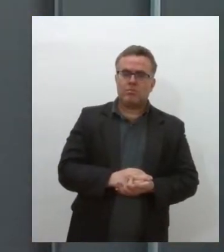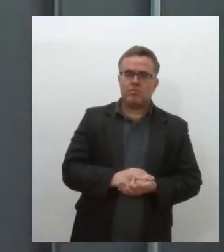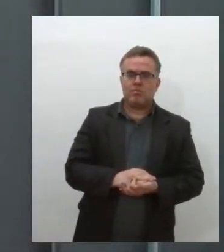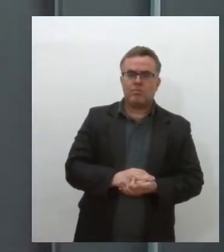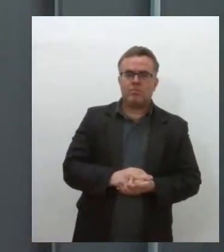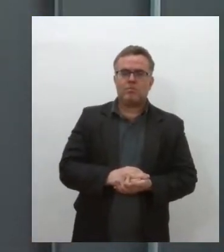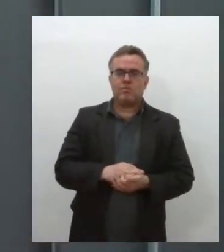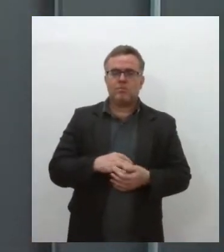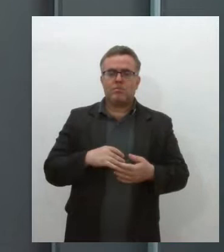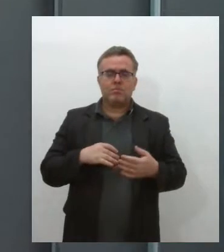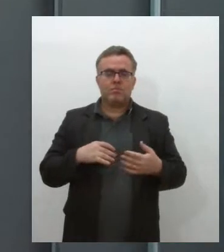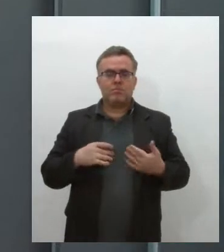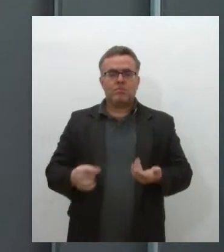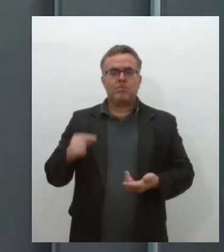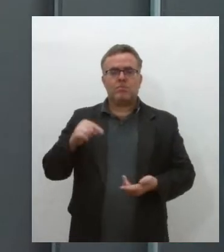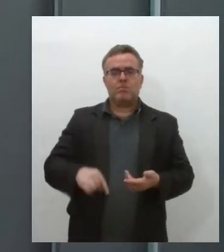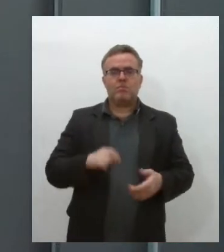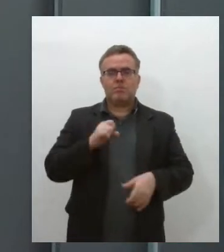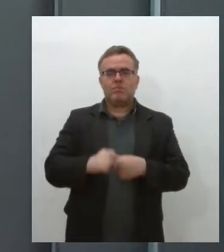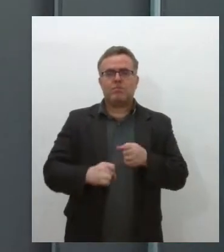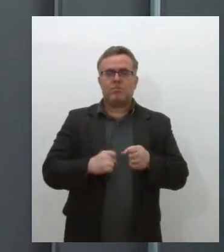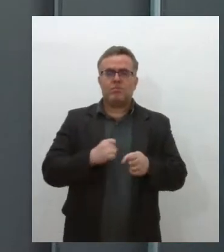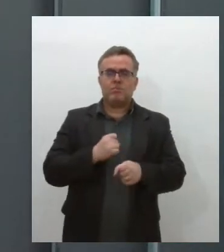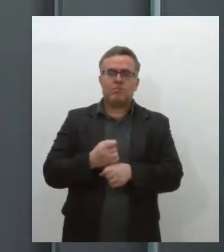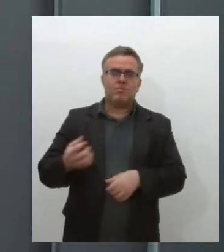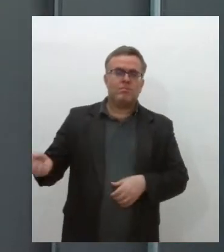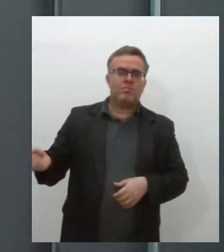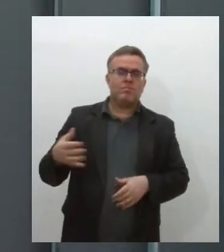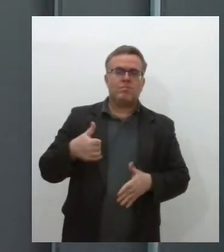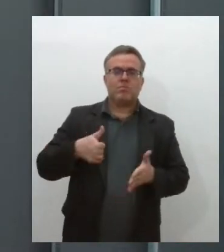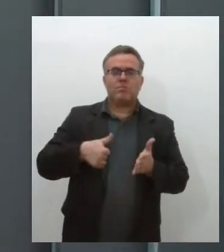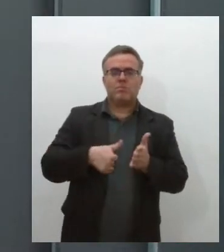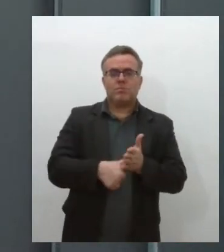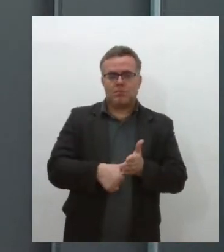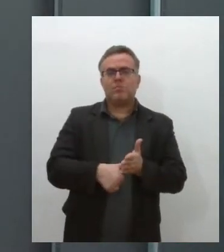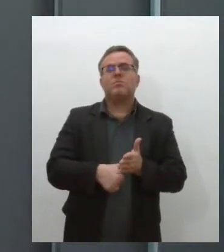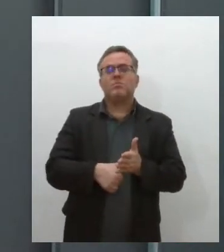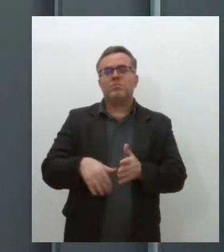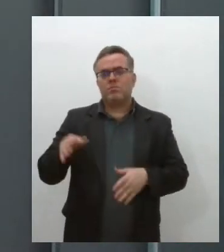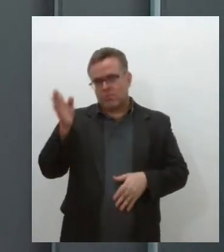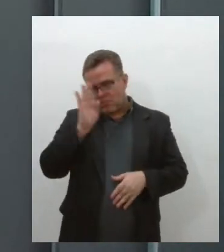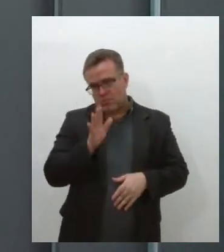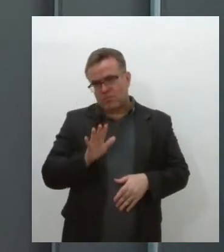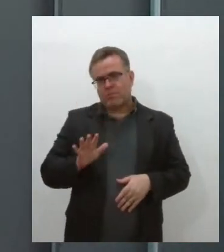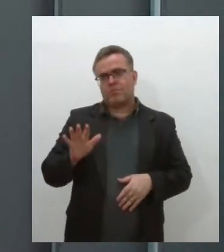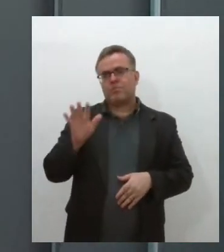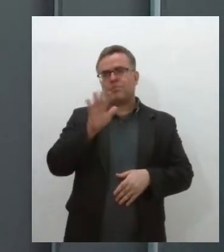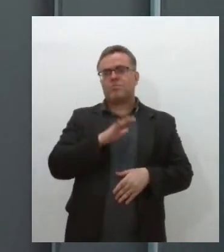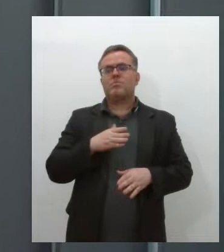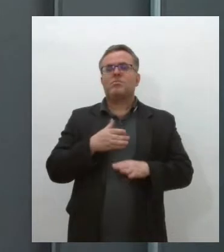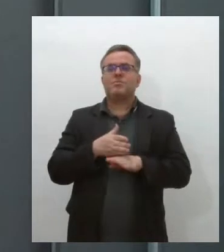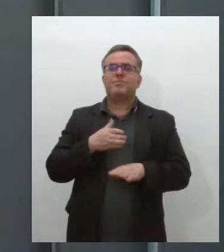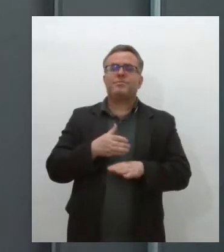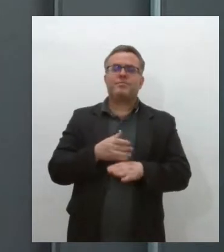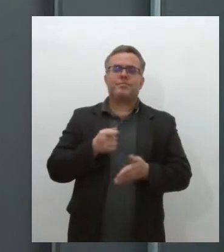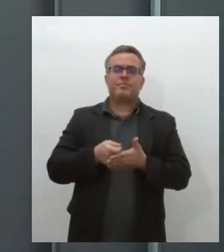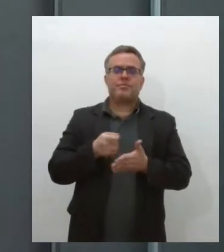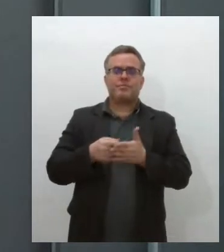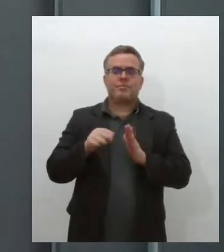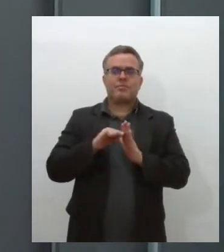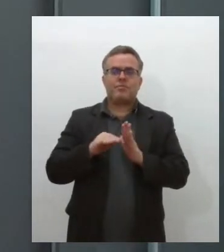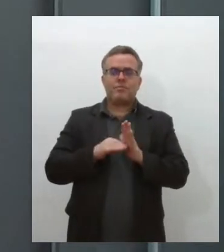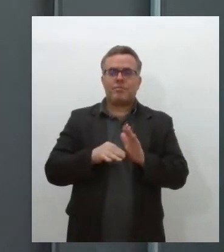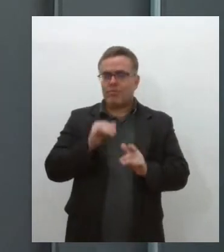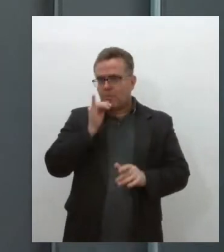E ali este ano foi lançada a nova Carteira de Identidade Nacional. O acesso ao novo documento exige alguns requisitos, como estar